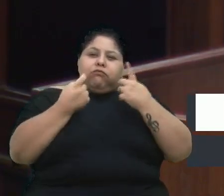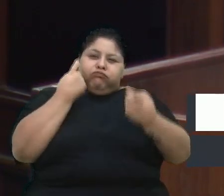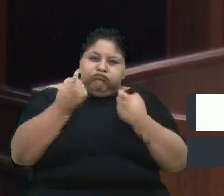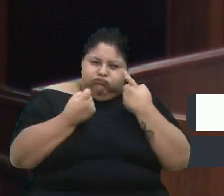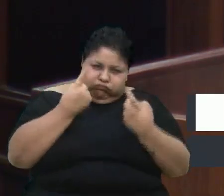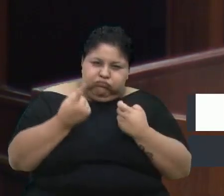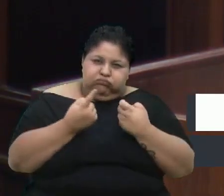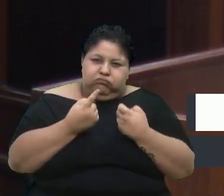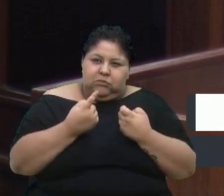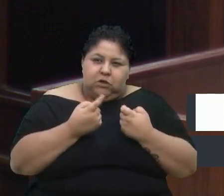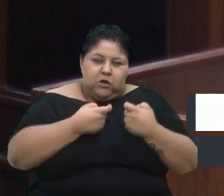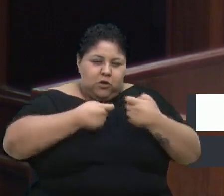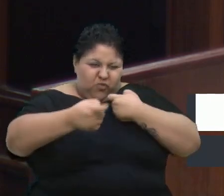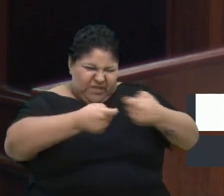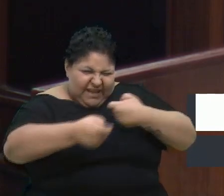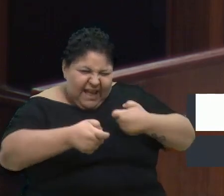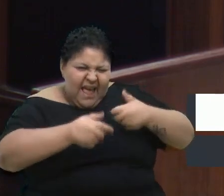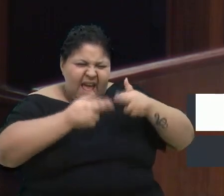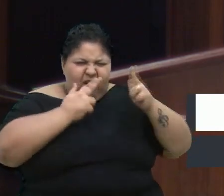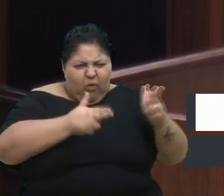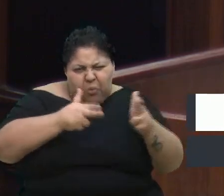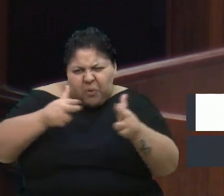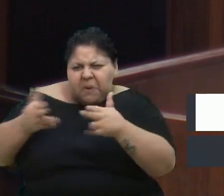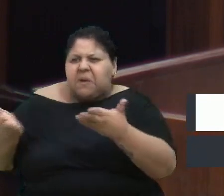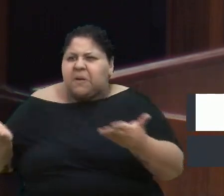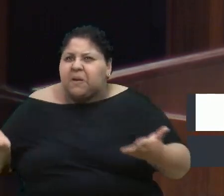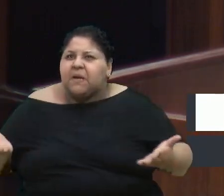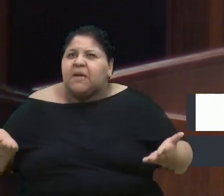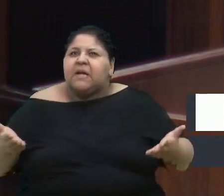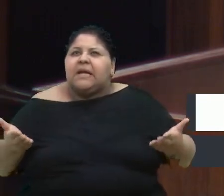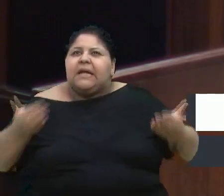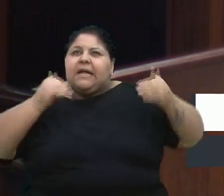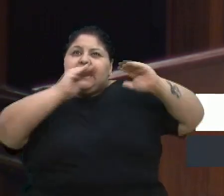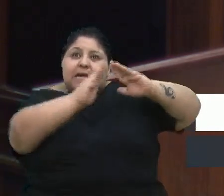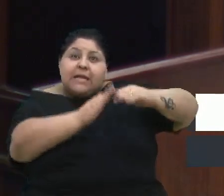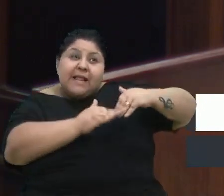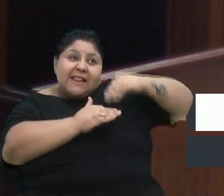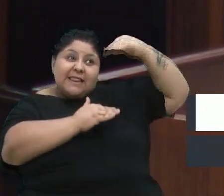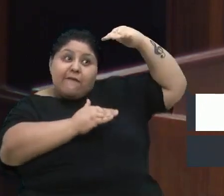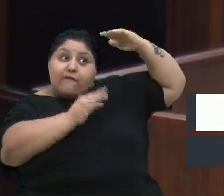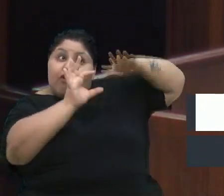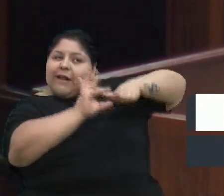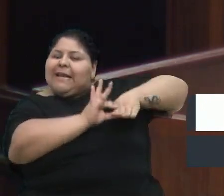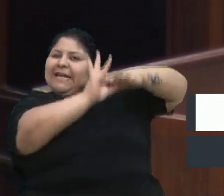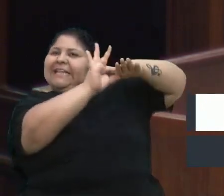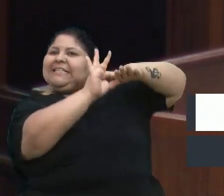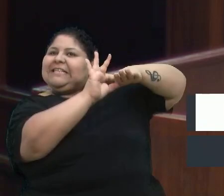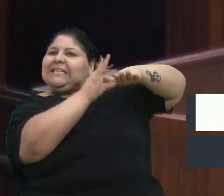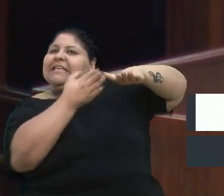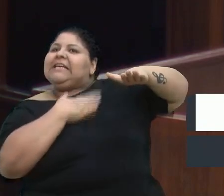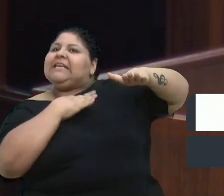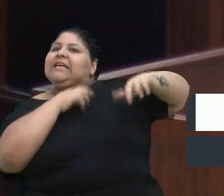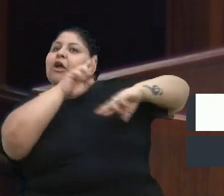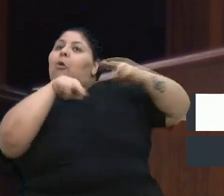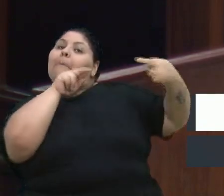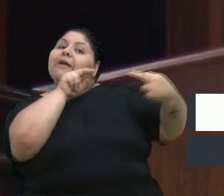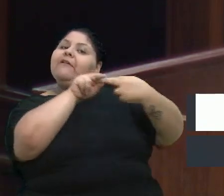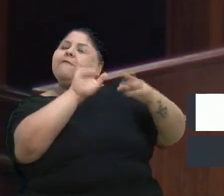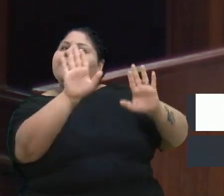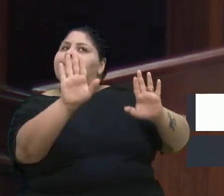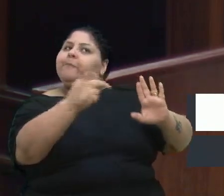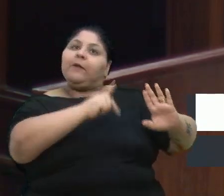essa guerra, esses terroristas, é em nível de lideranças. Eu me refiro a presidentes,